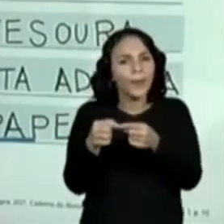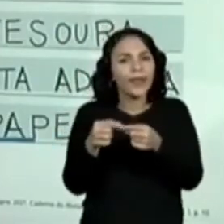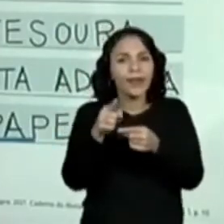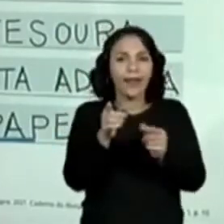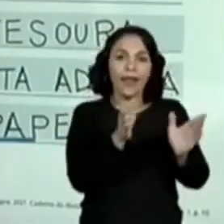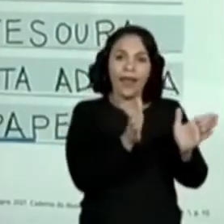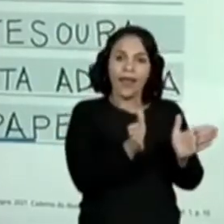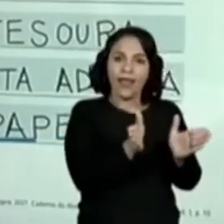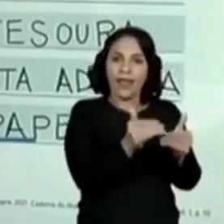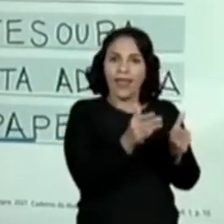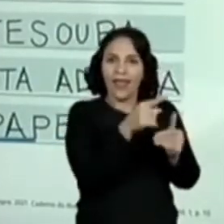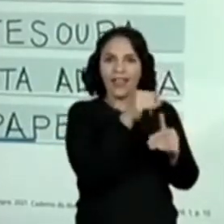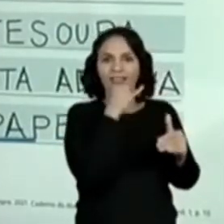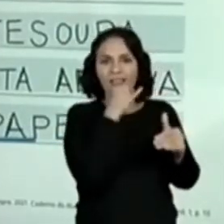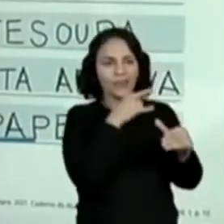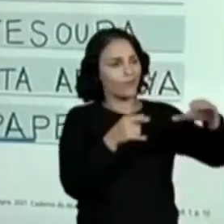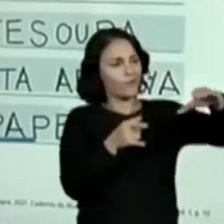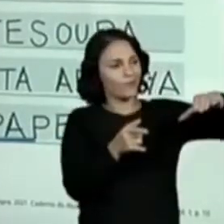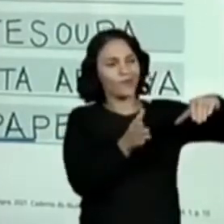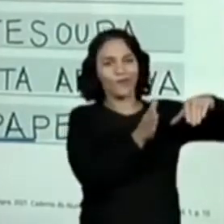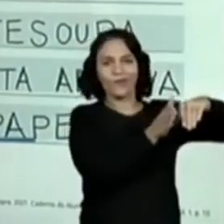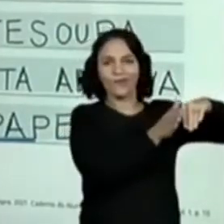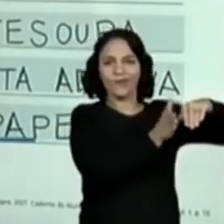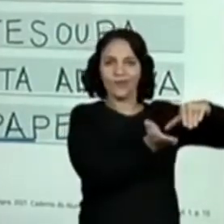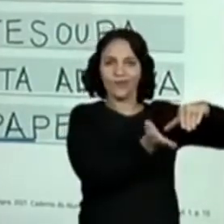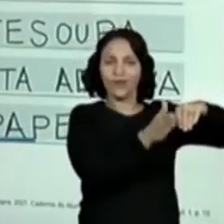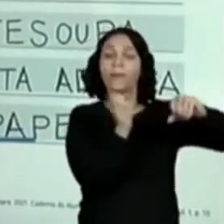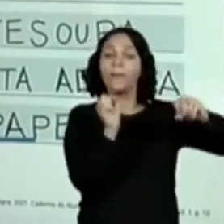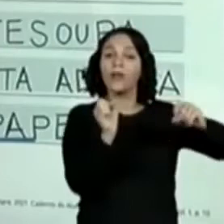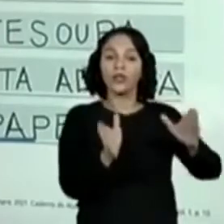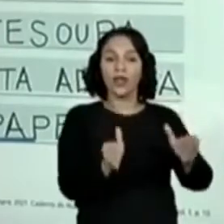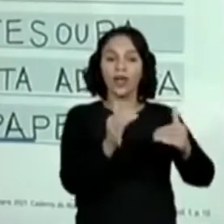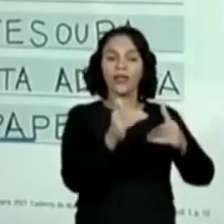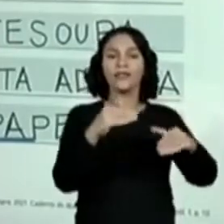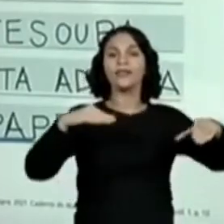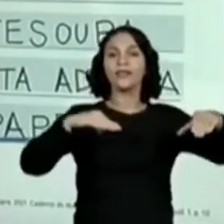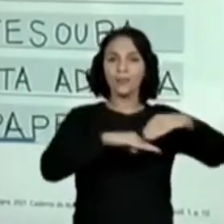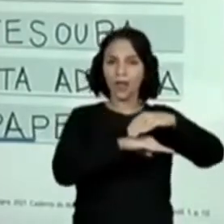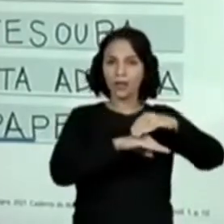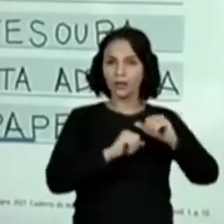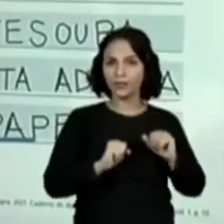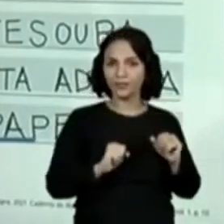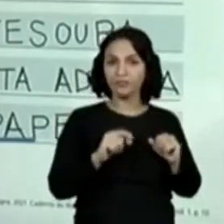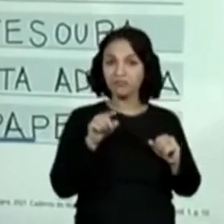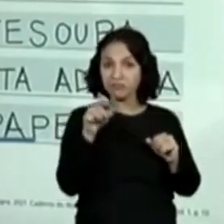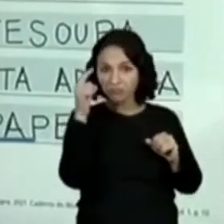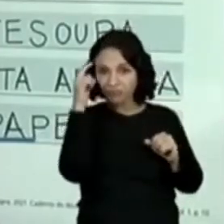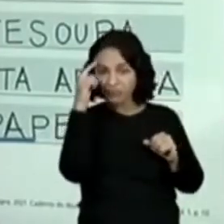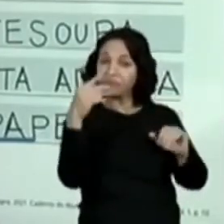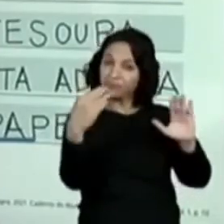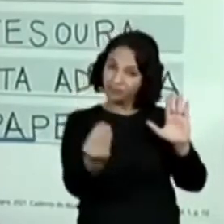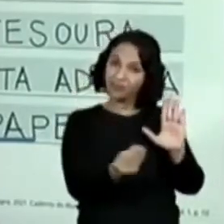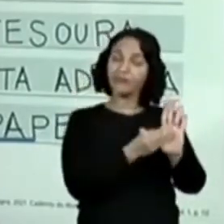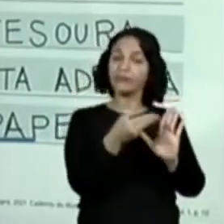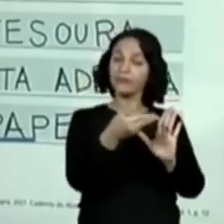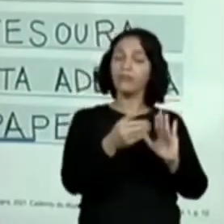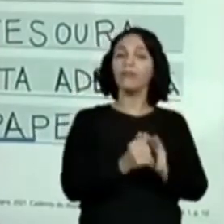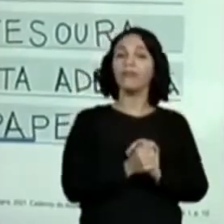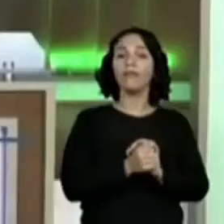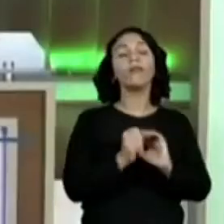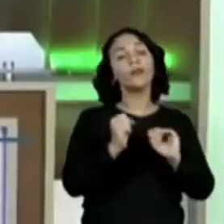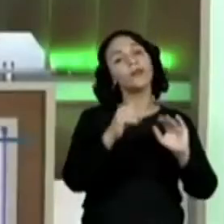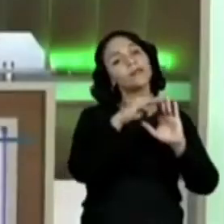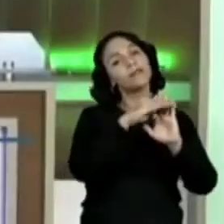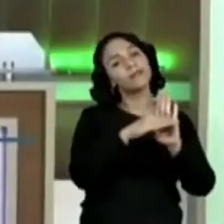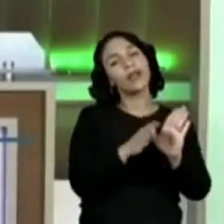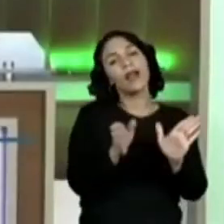caixa de correio. Você poderia utilizar uma caixa de sapato. Então, se você pensa que poderia utilizar uma caixa de sapato, escreva. Faça uma